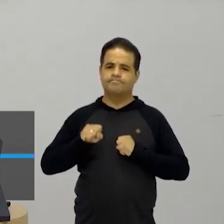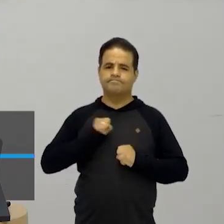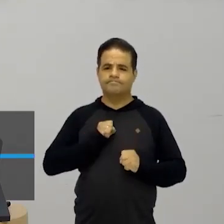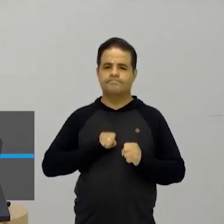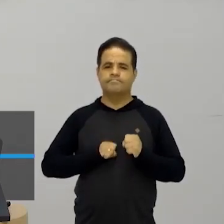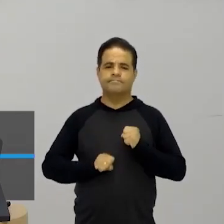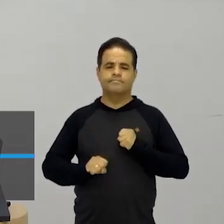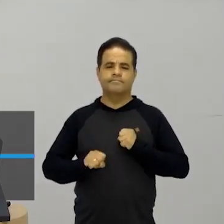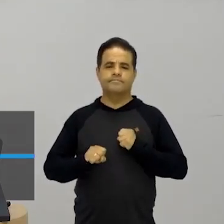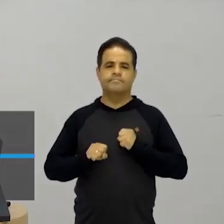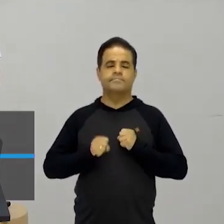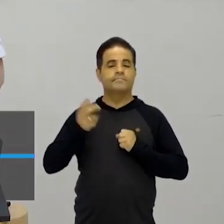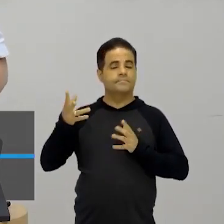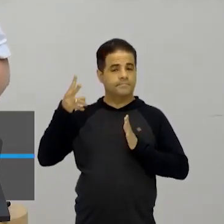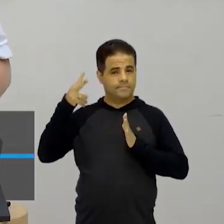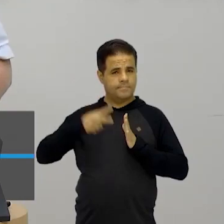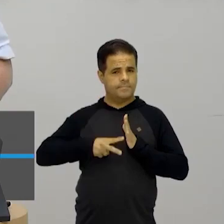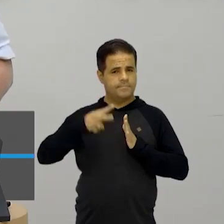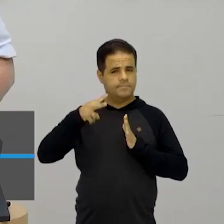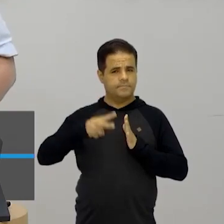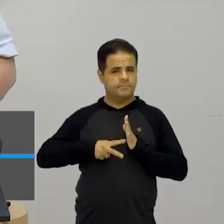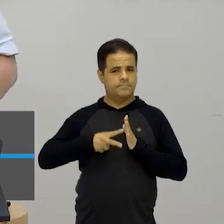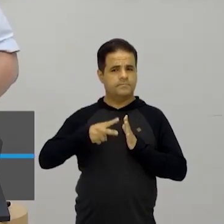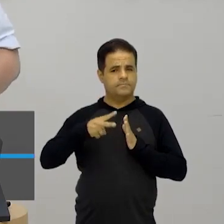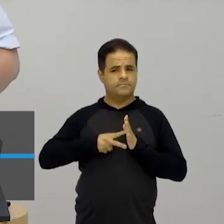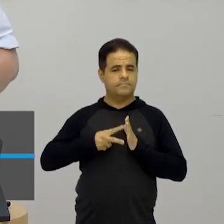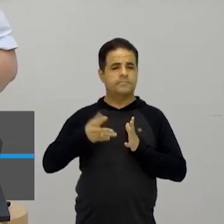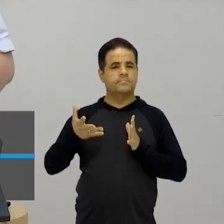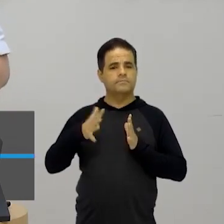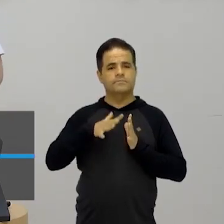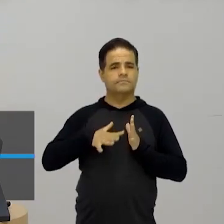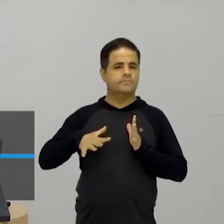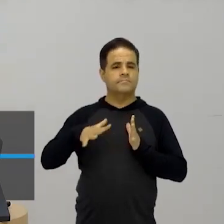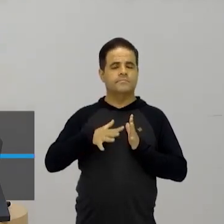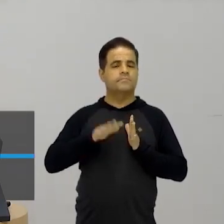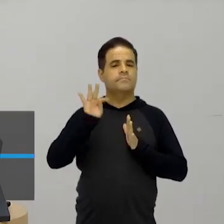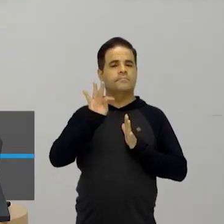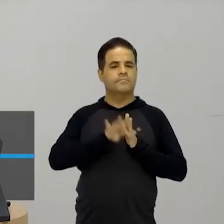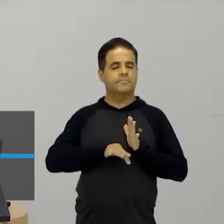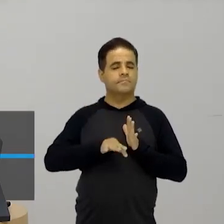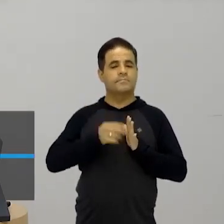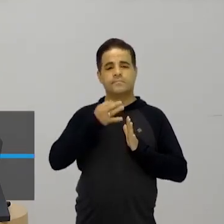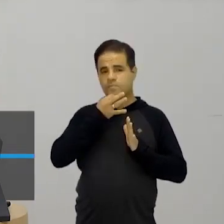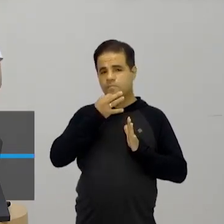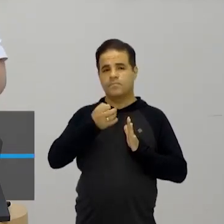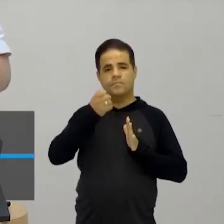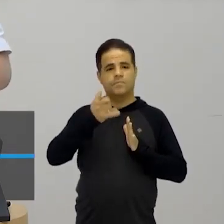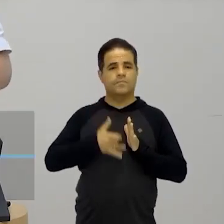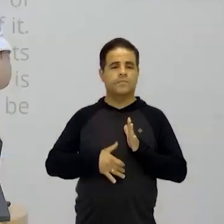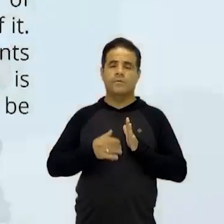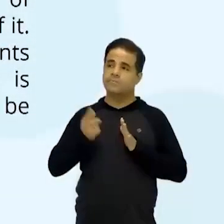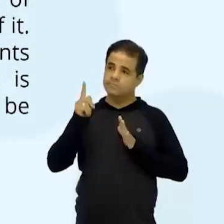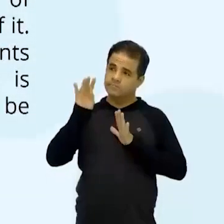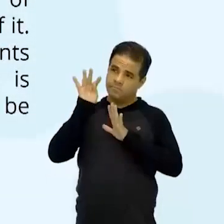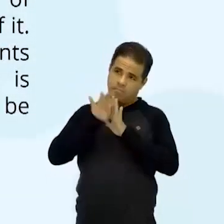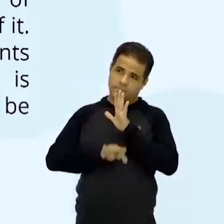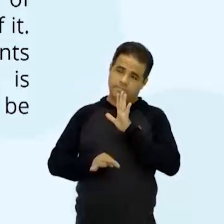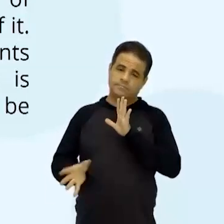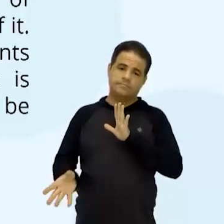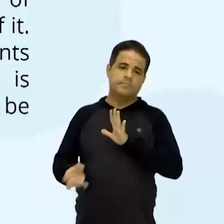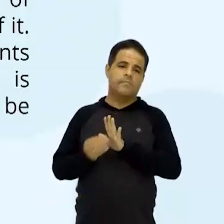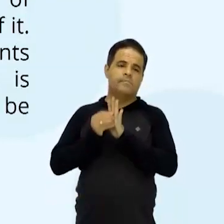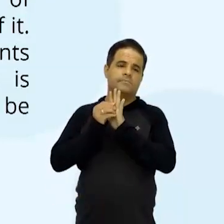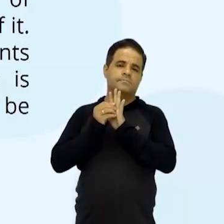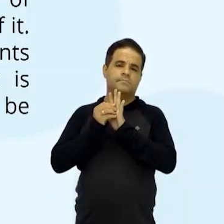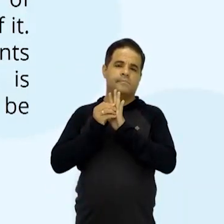Right? A gente vai ler uma partezinha do texto que o doctor falou pra gente. Esse é o script daquilo que ele falou.